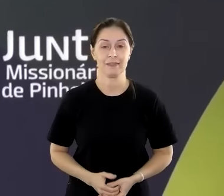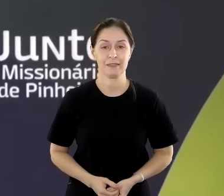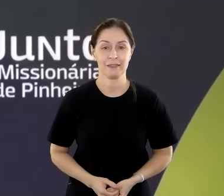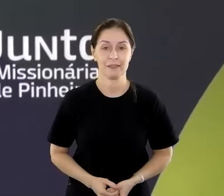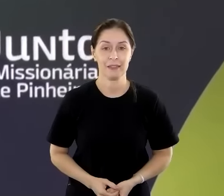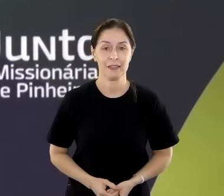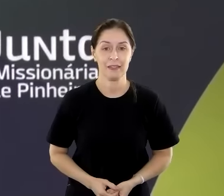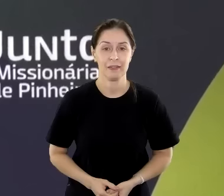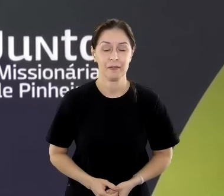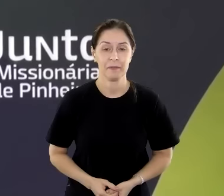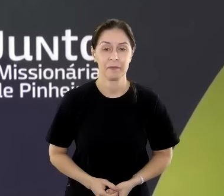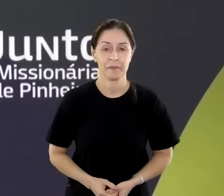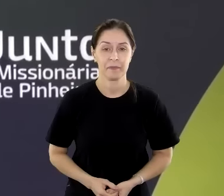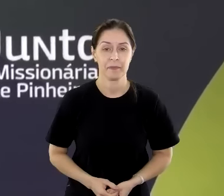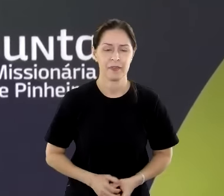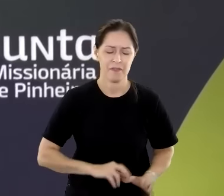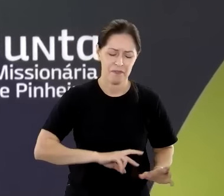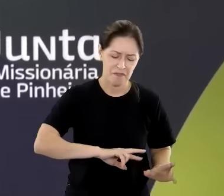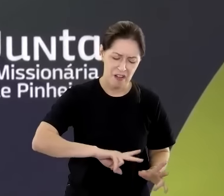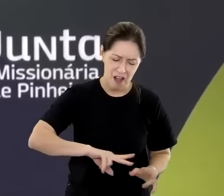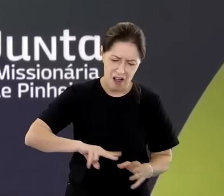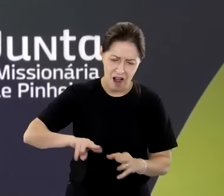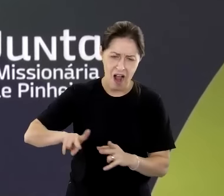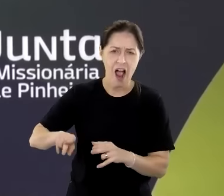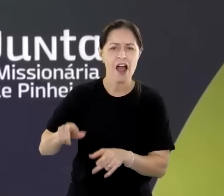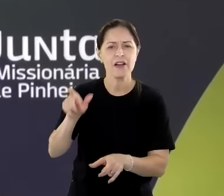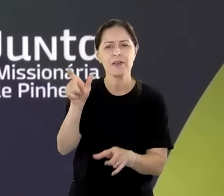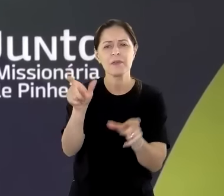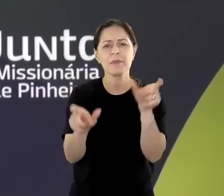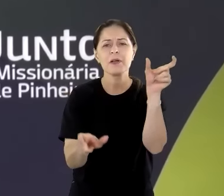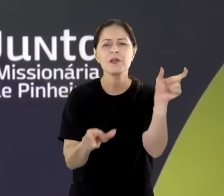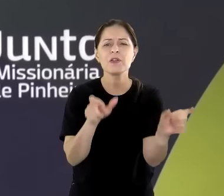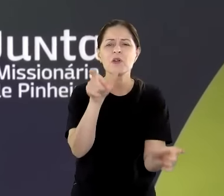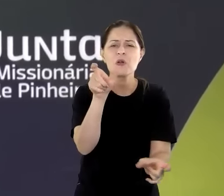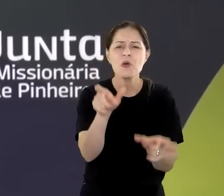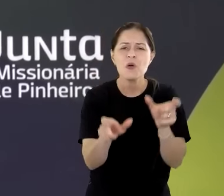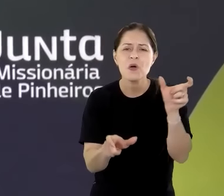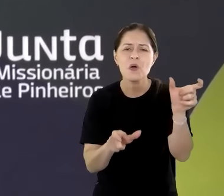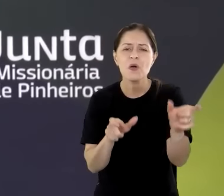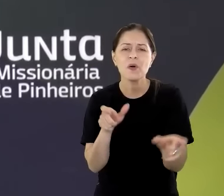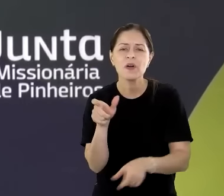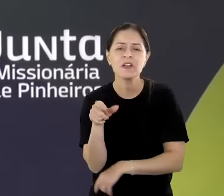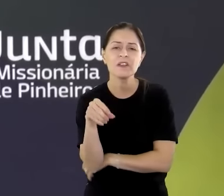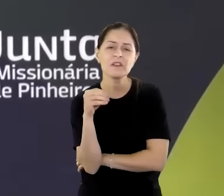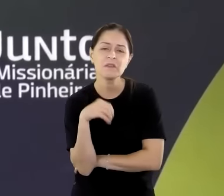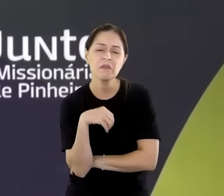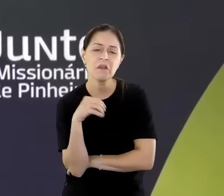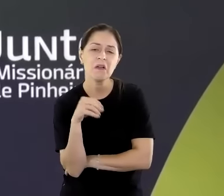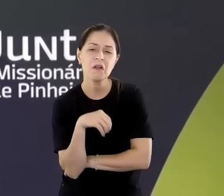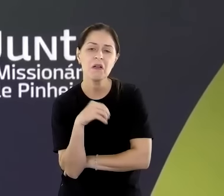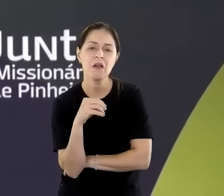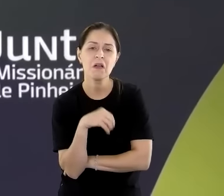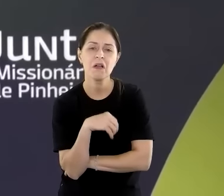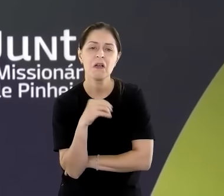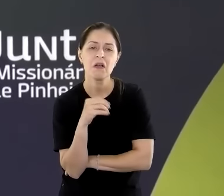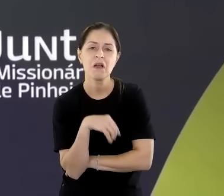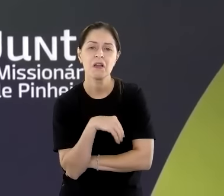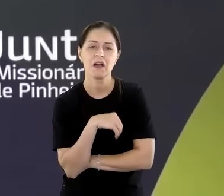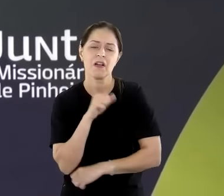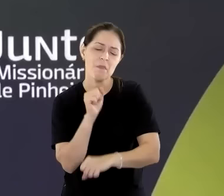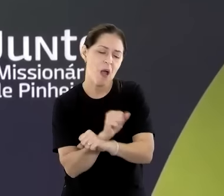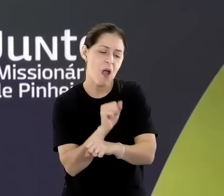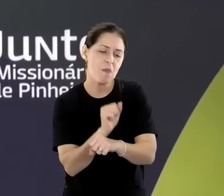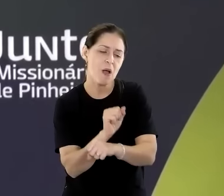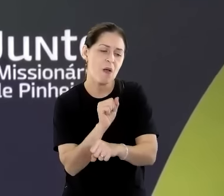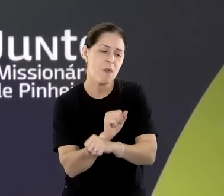Porque tem muita gente achando que pode ser preguiçoso e nada fazer. E Jesus usa